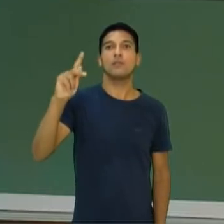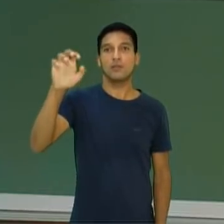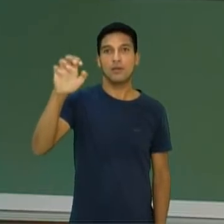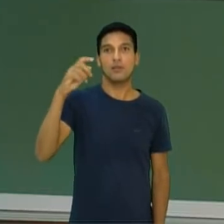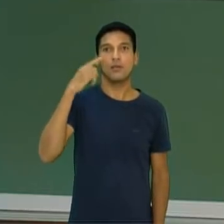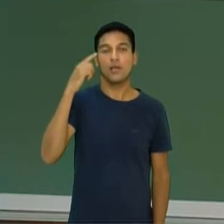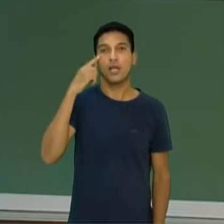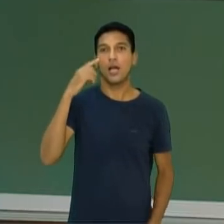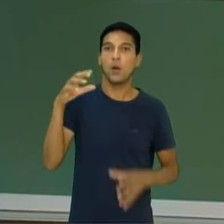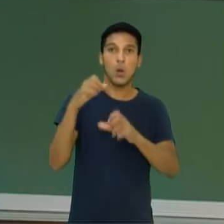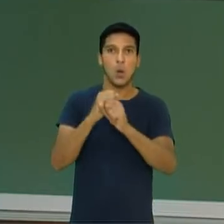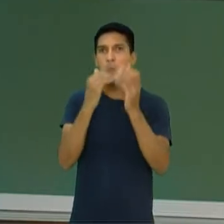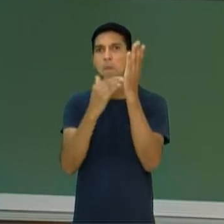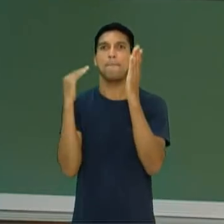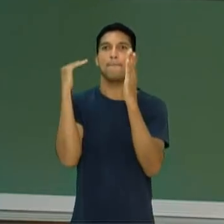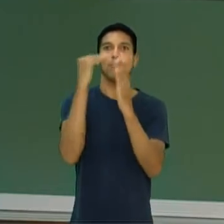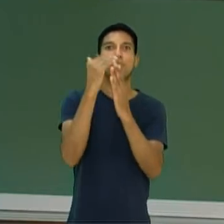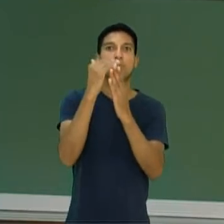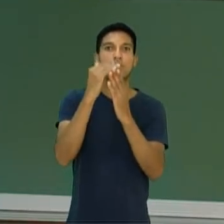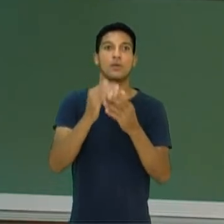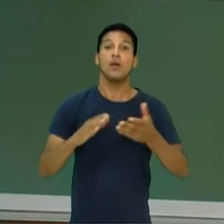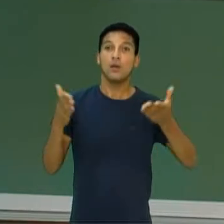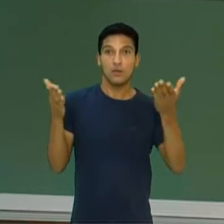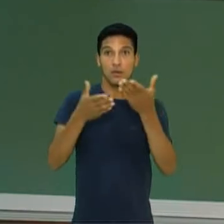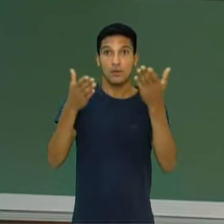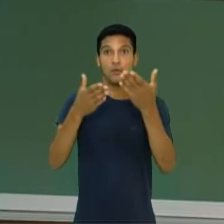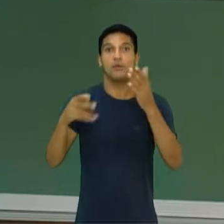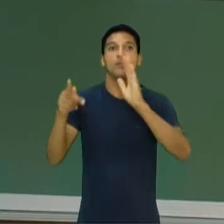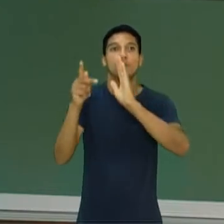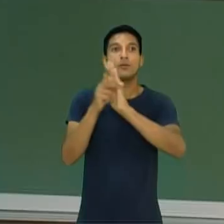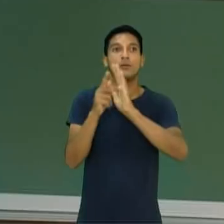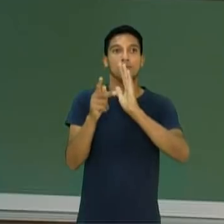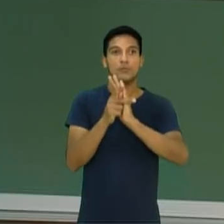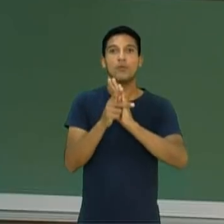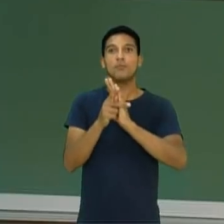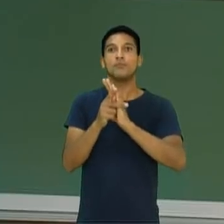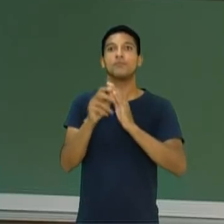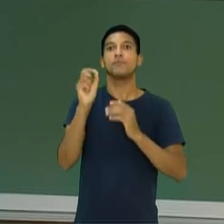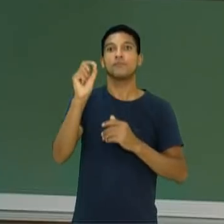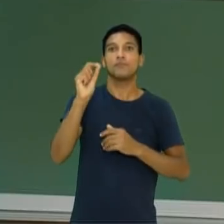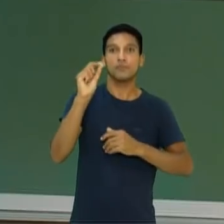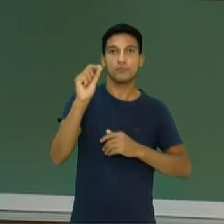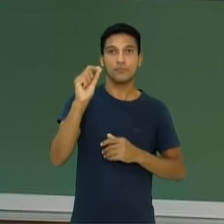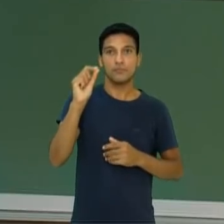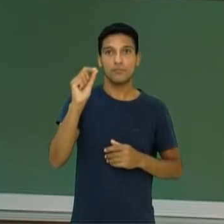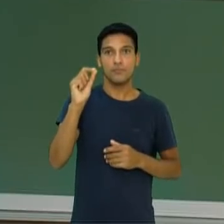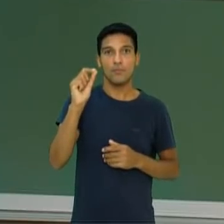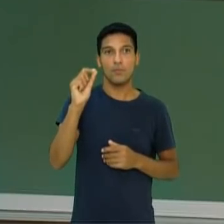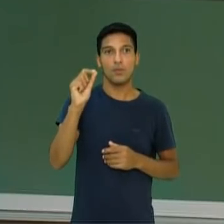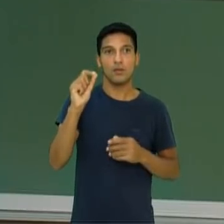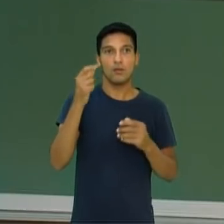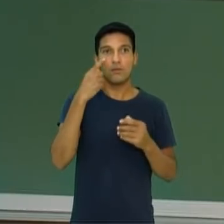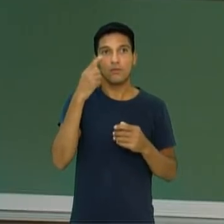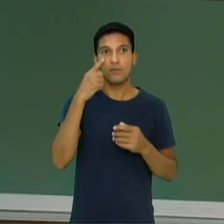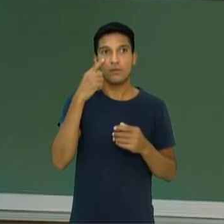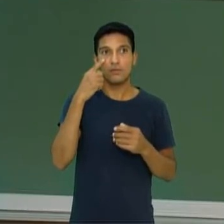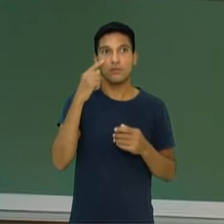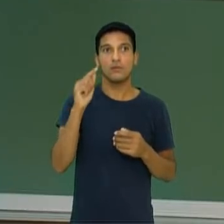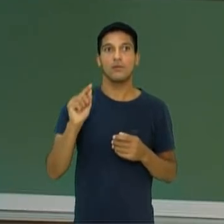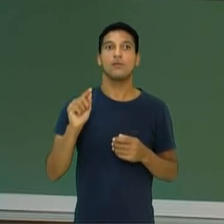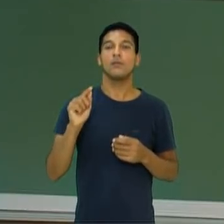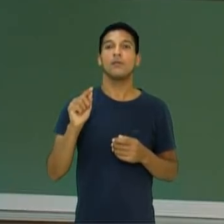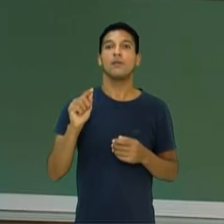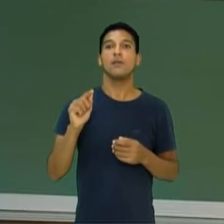vamos tratar exatamente desse esporte que incomodou o rei com a situação do boliche. Nós